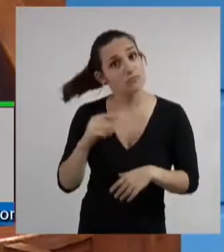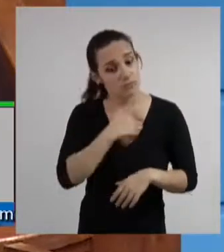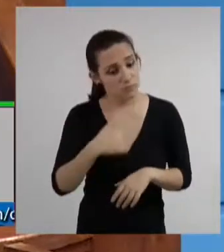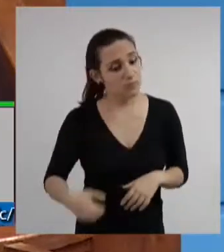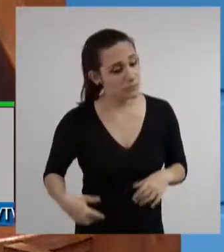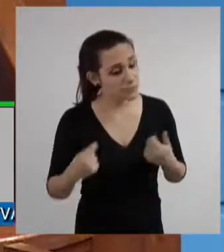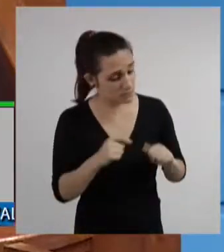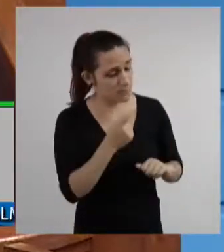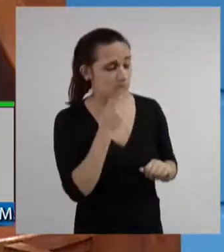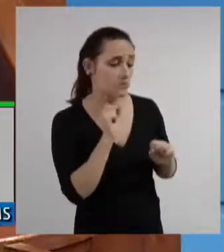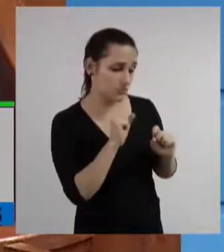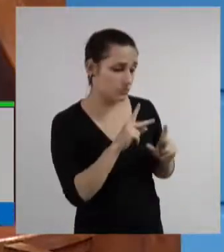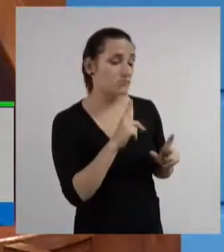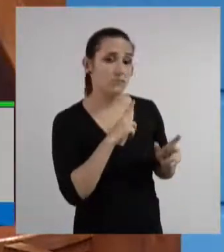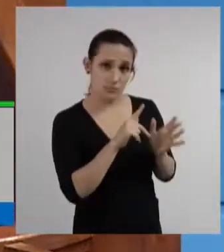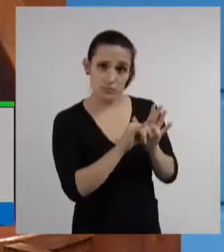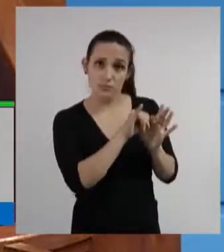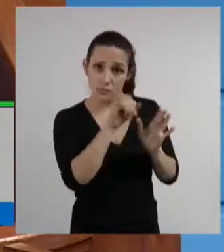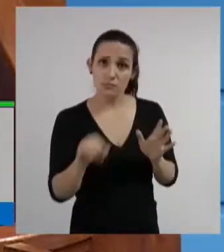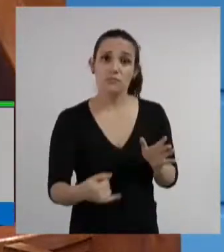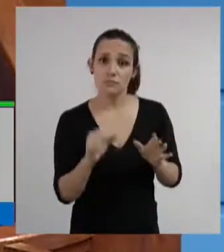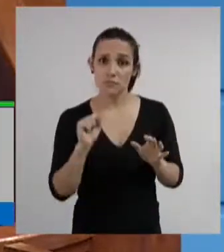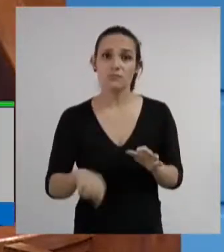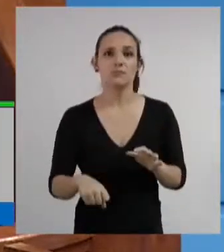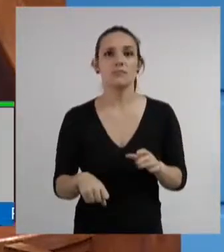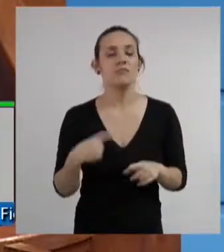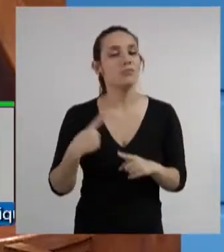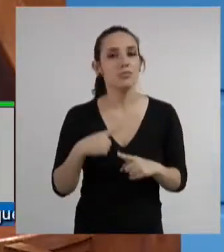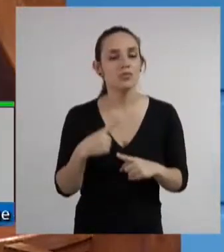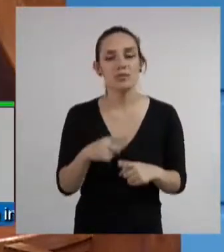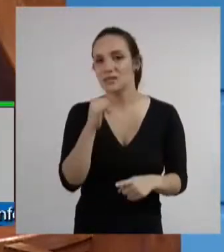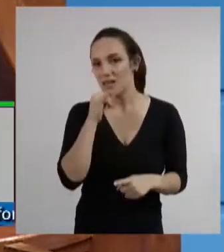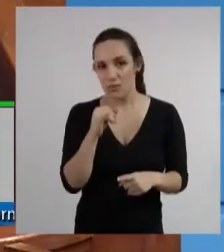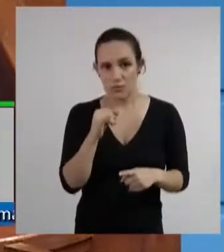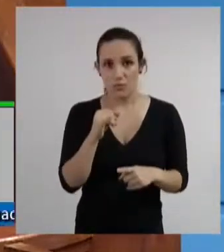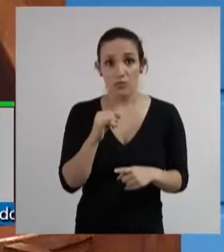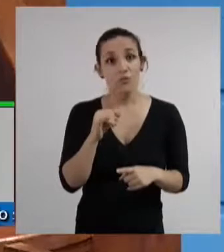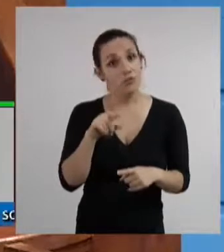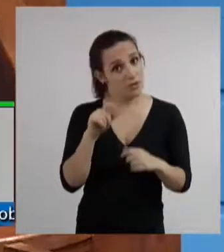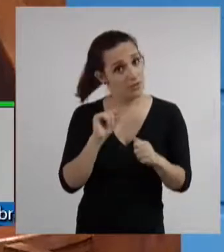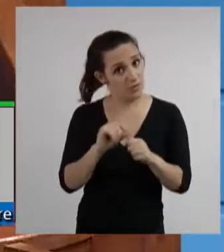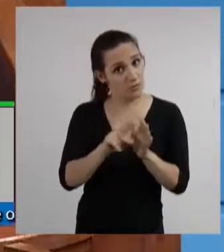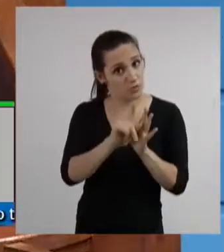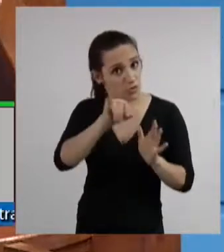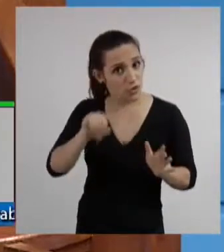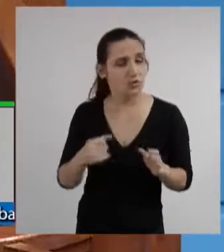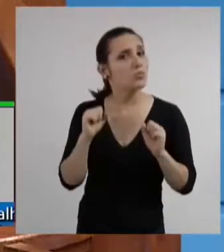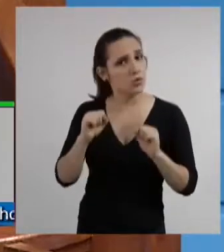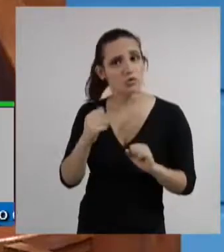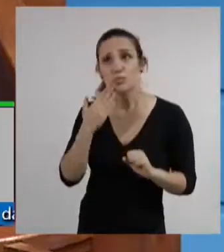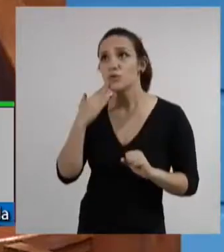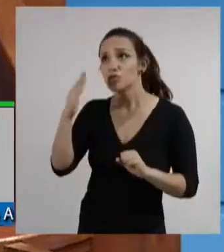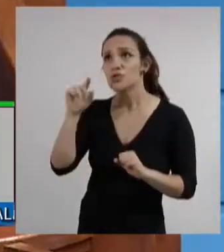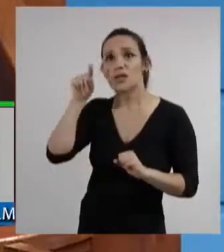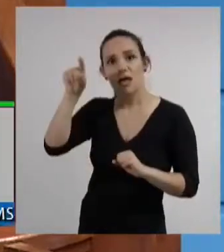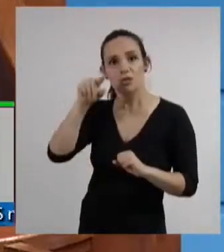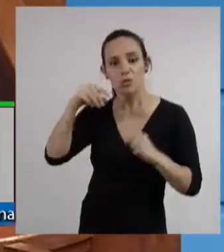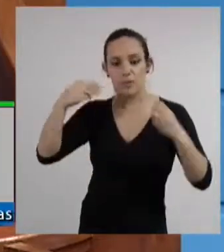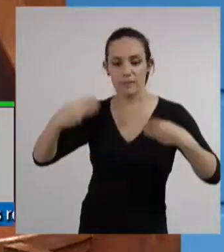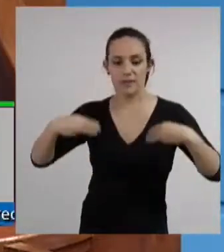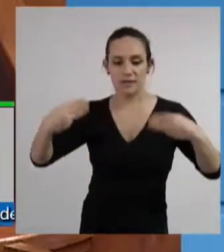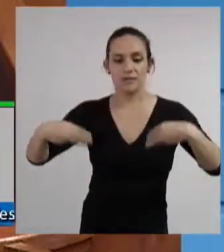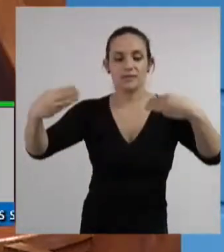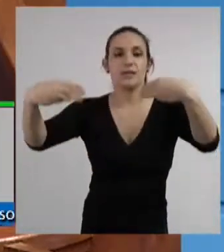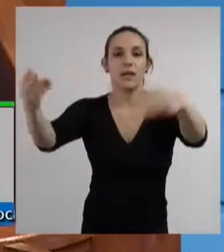que se tenha um programa, por quê? Porque você pode fazer o projeto e reivindicar, por exemplo, no Ministério do Meio Ambiente, que